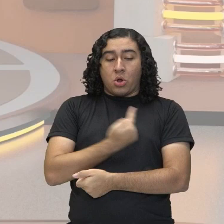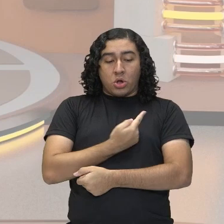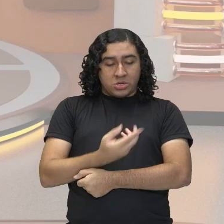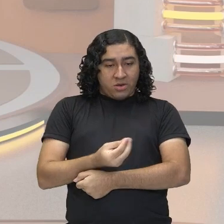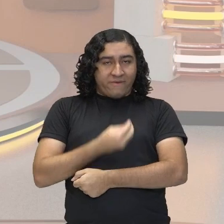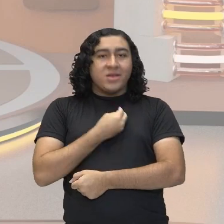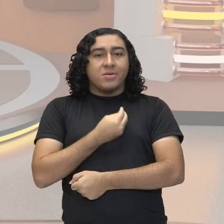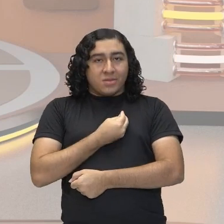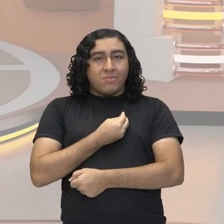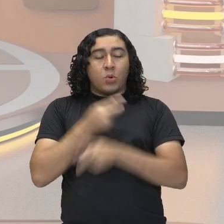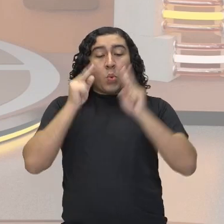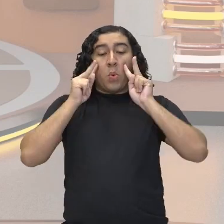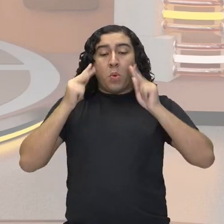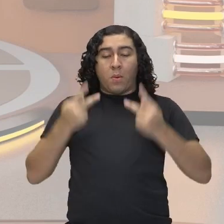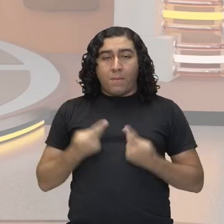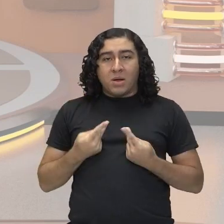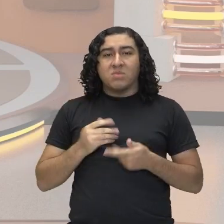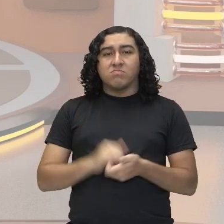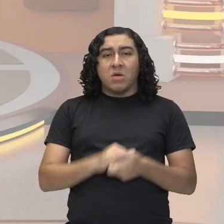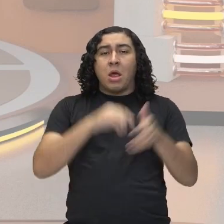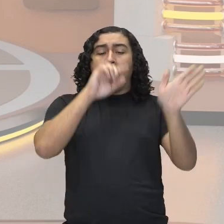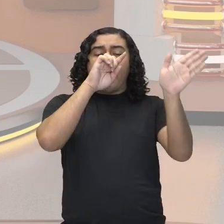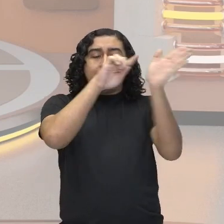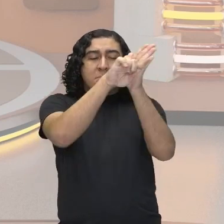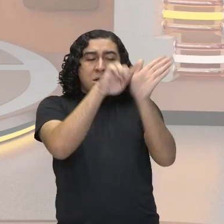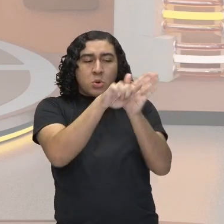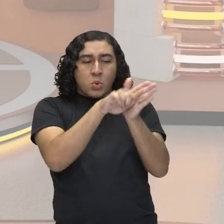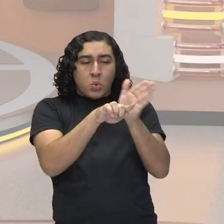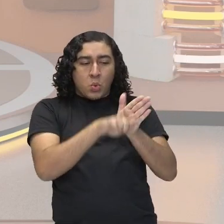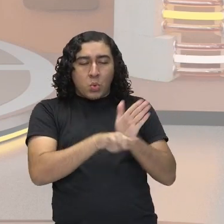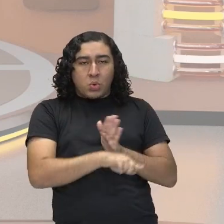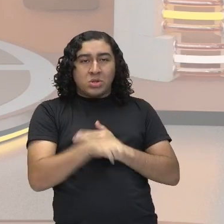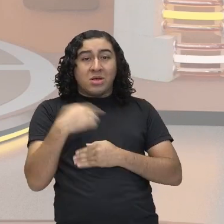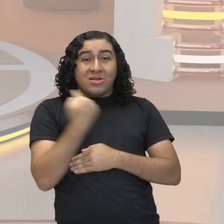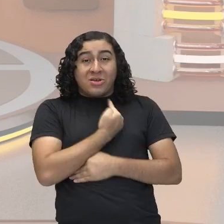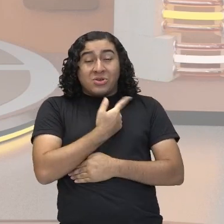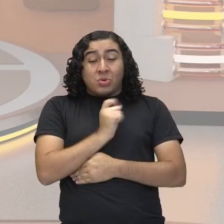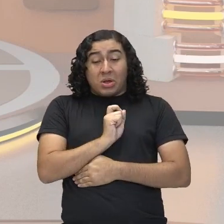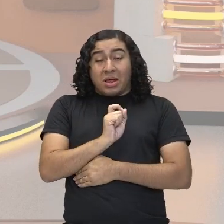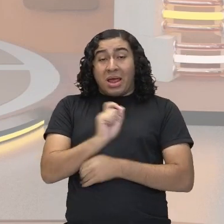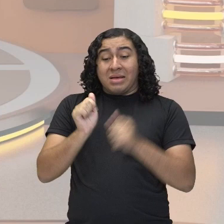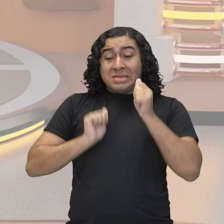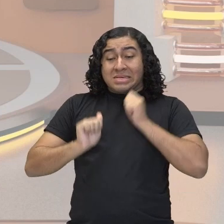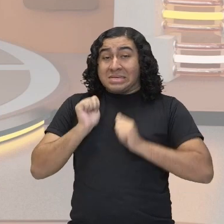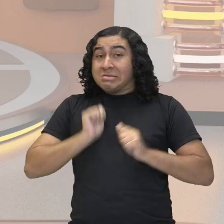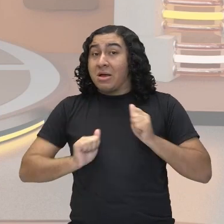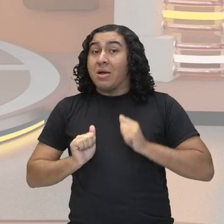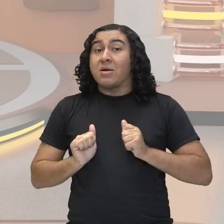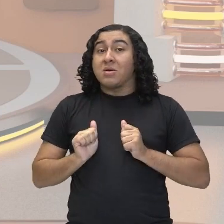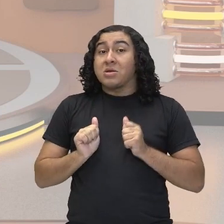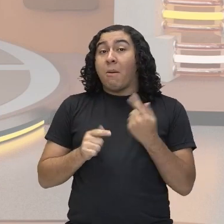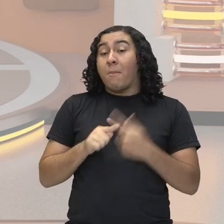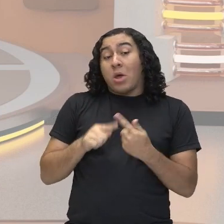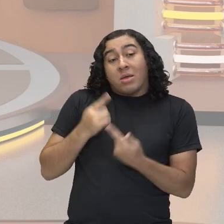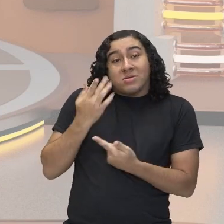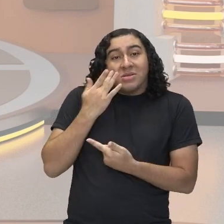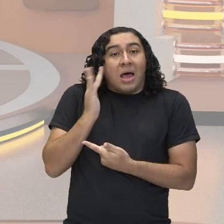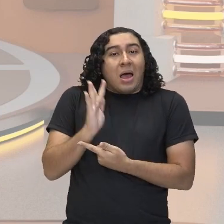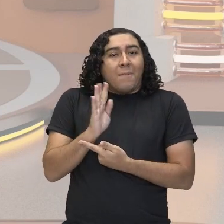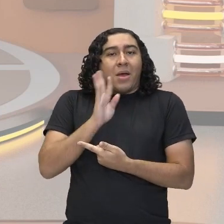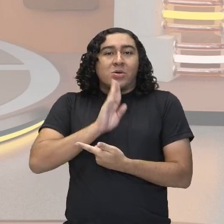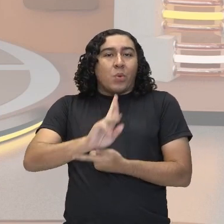existência, né? Quantas perguntas que nos angustiam no nosso dia a dia. Na verdade, o